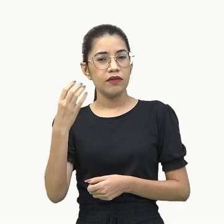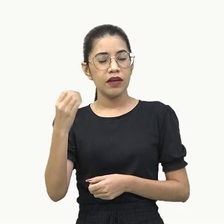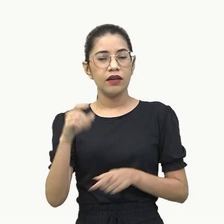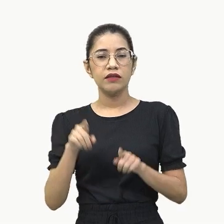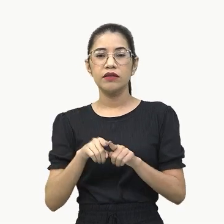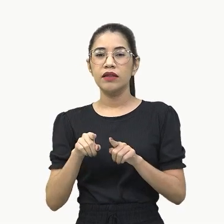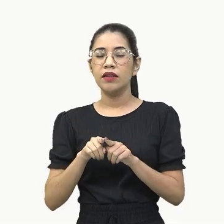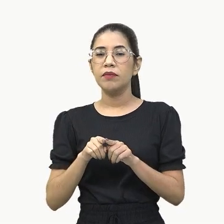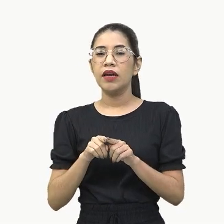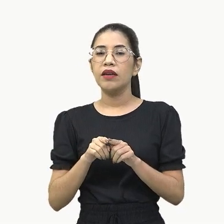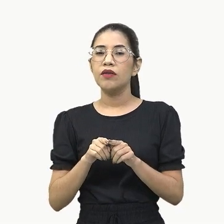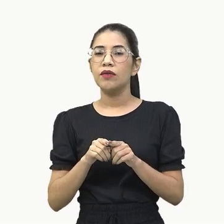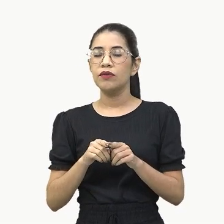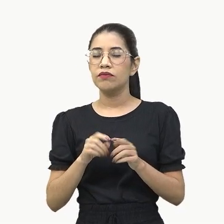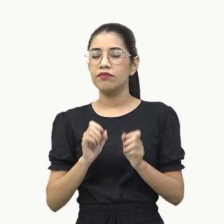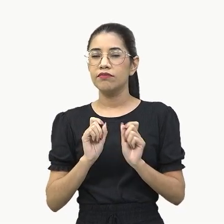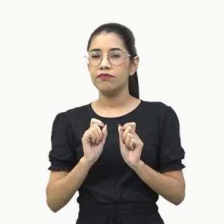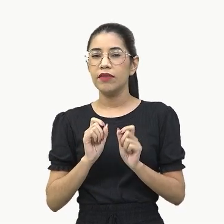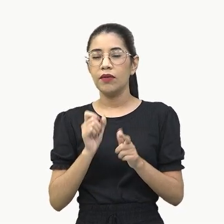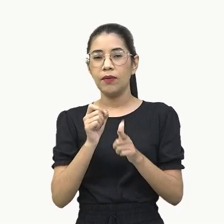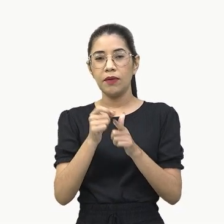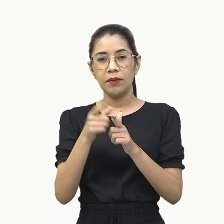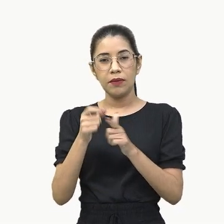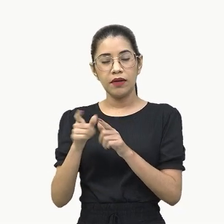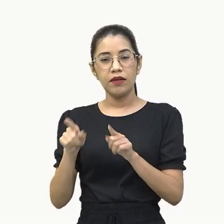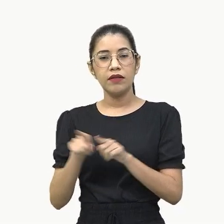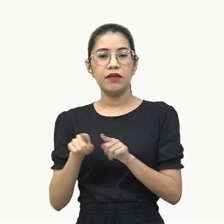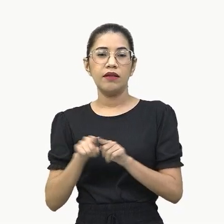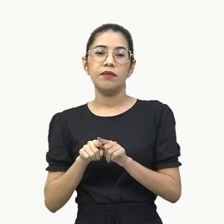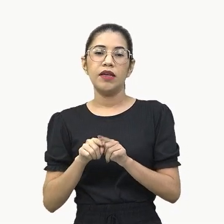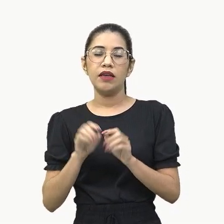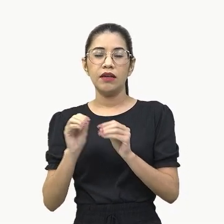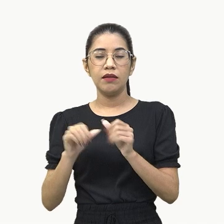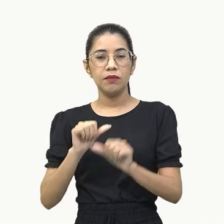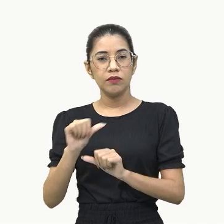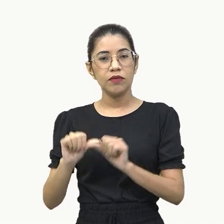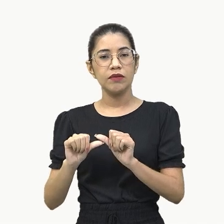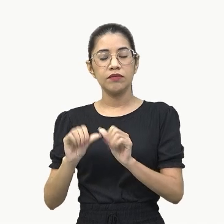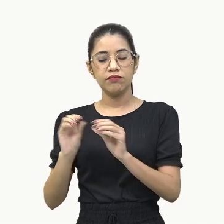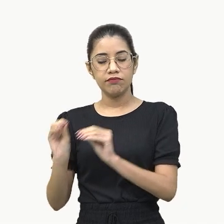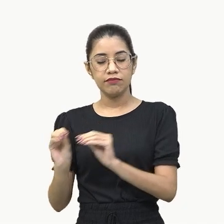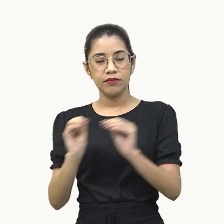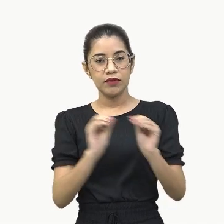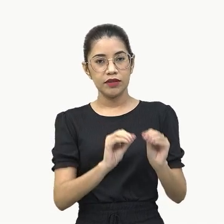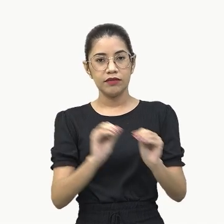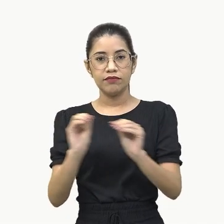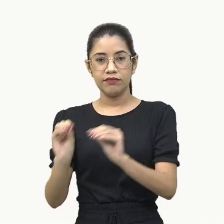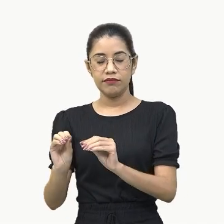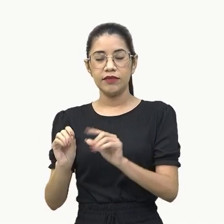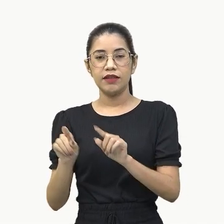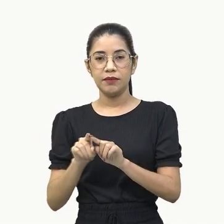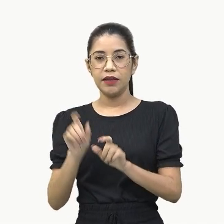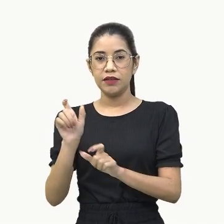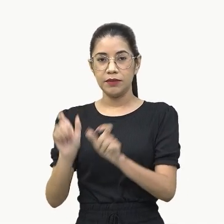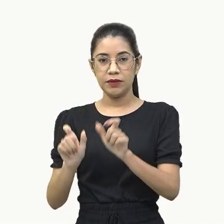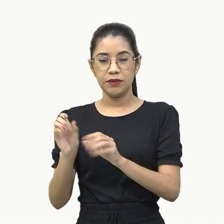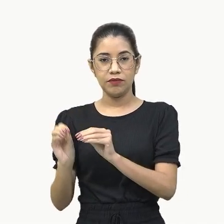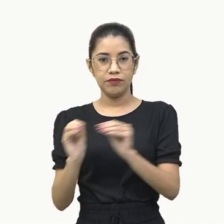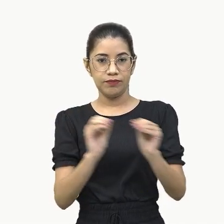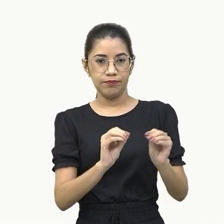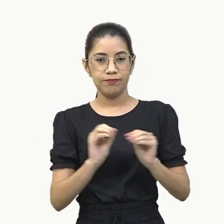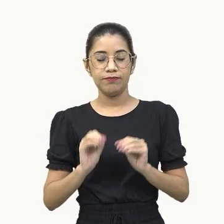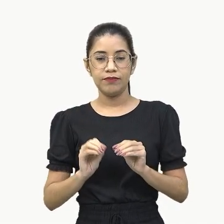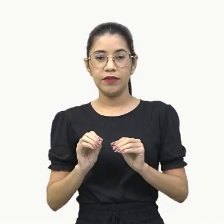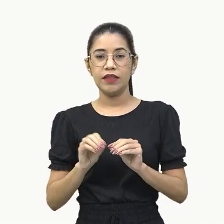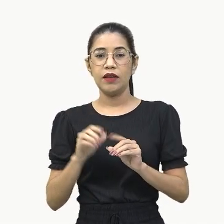utilizados pelas empresas Ou até mesmo pelas pessoas que se muda de lugar para outro isso também vai impactar o